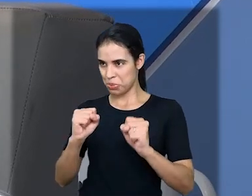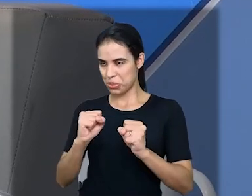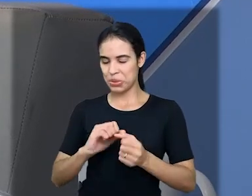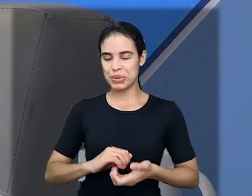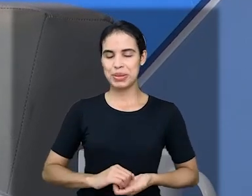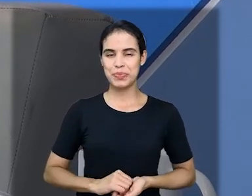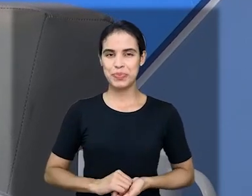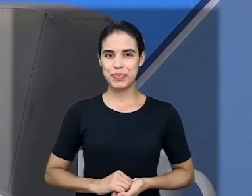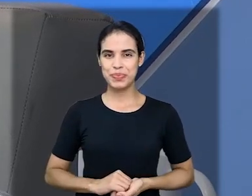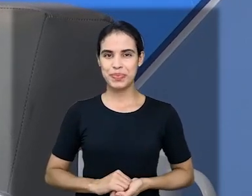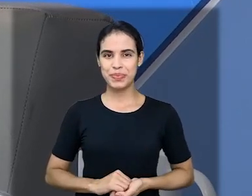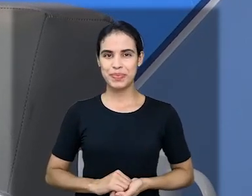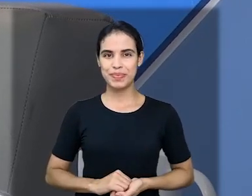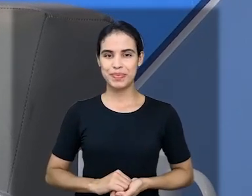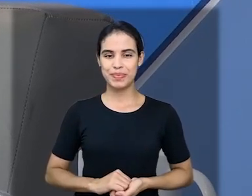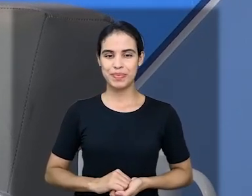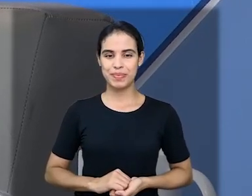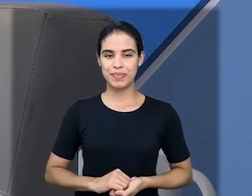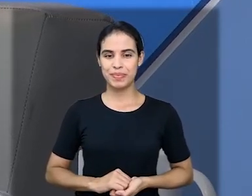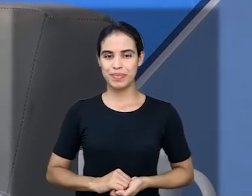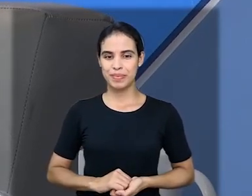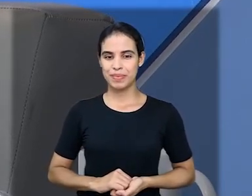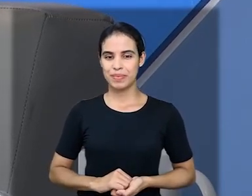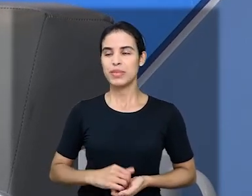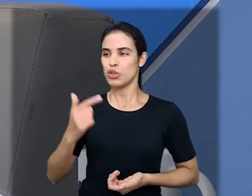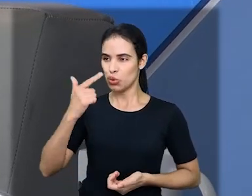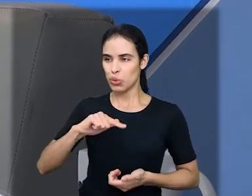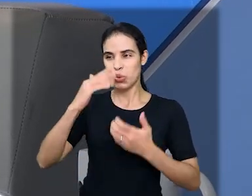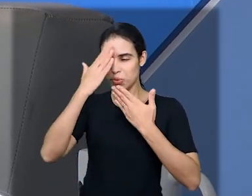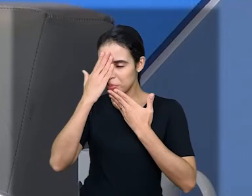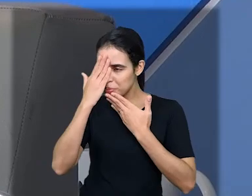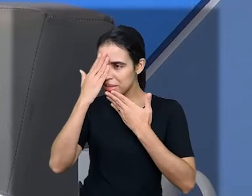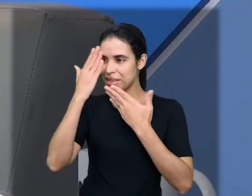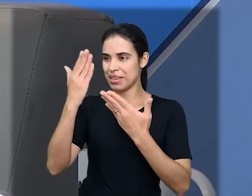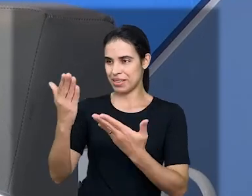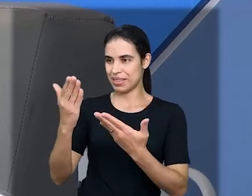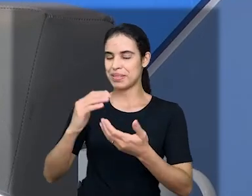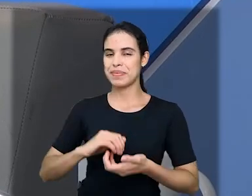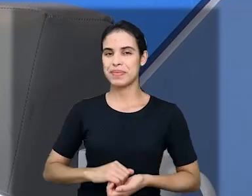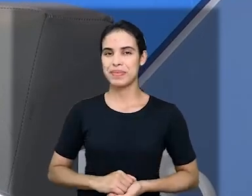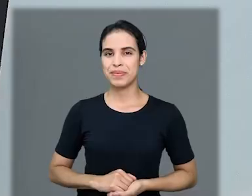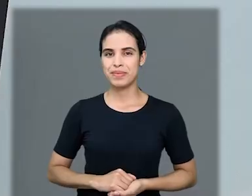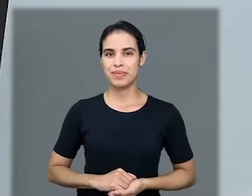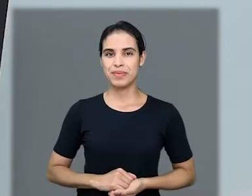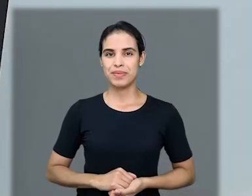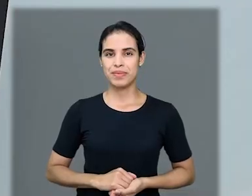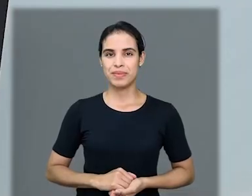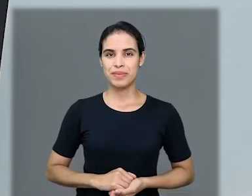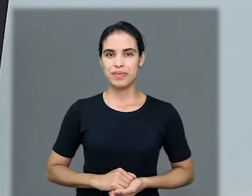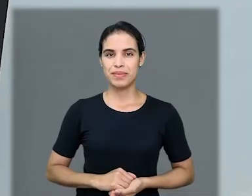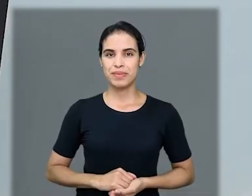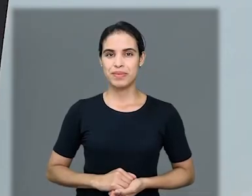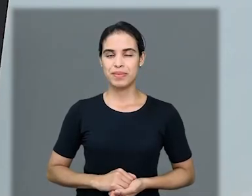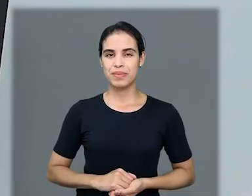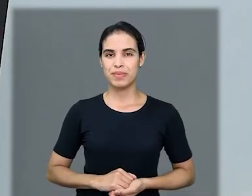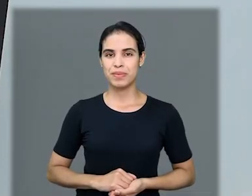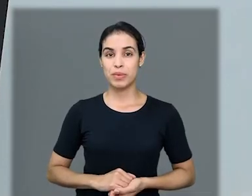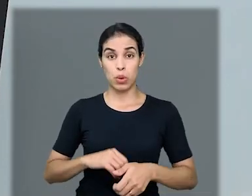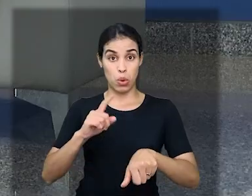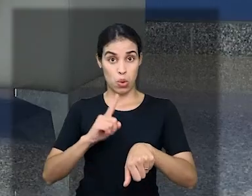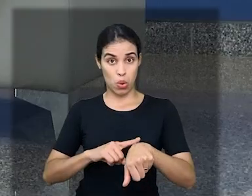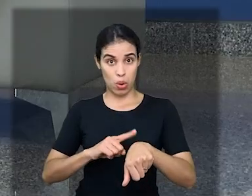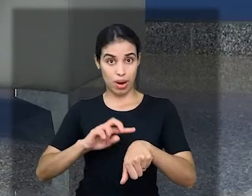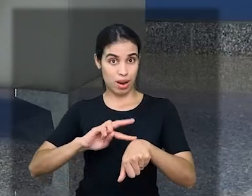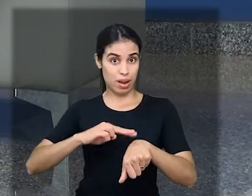estarei à disposição para novos convites e agradeço verdadeiramente essa oportunidade. Ok? O Hora Extra fica por